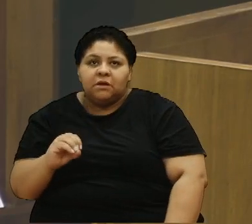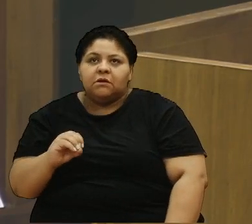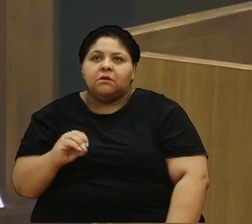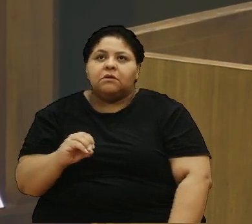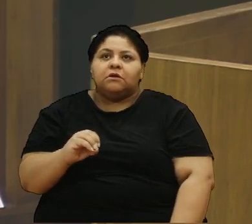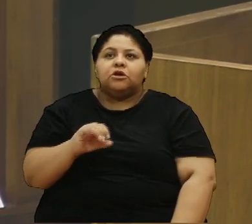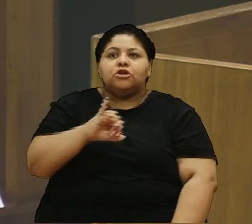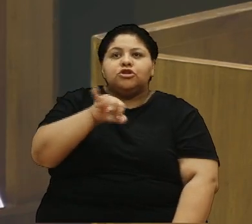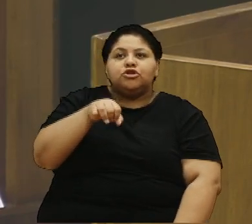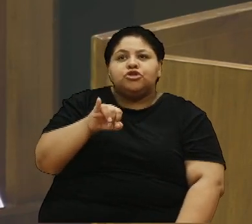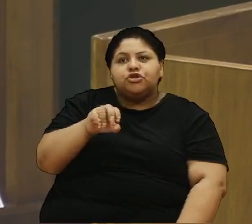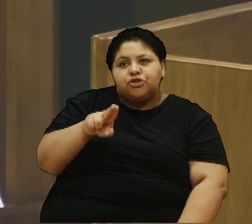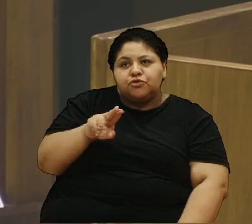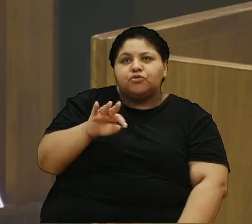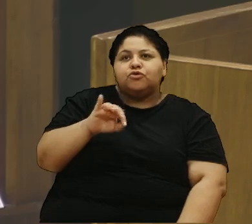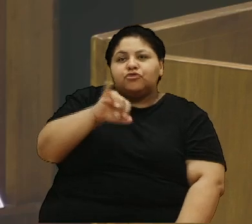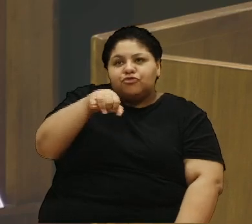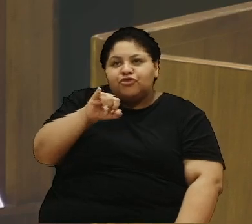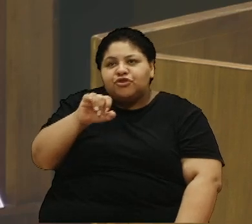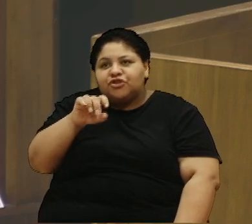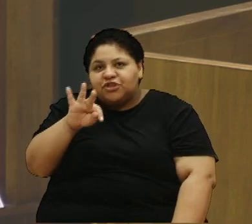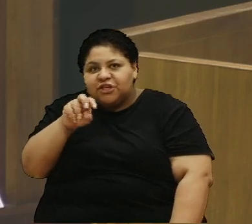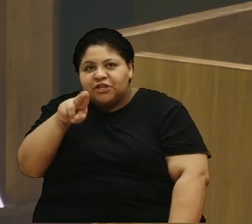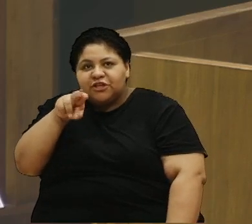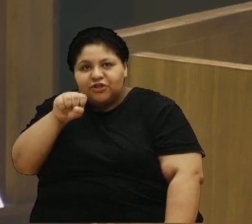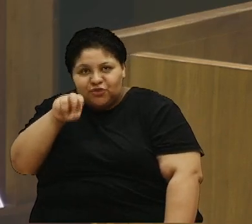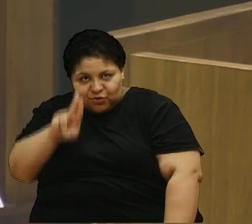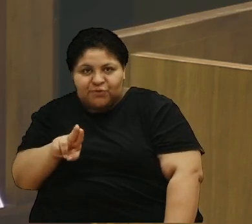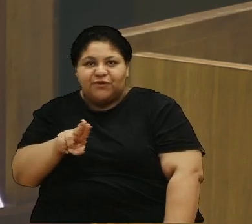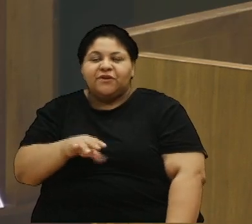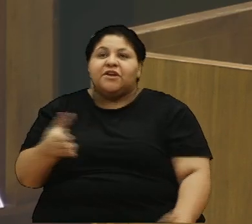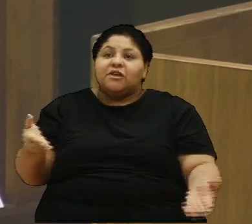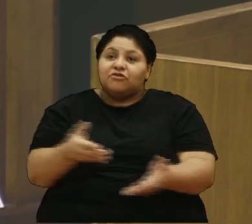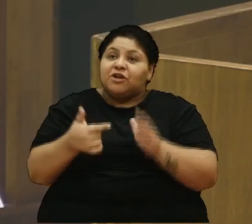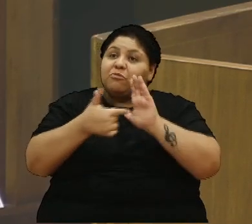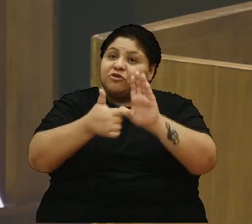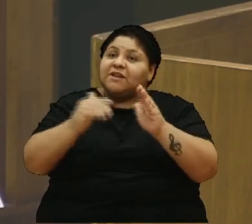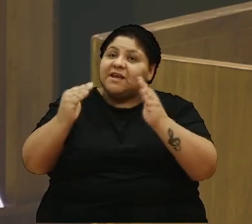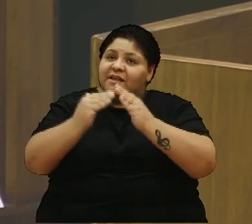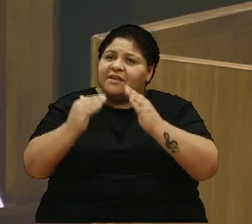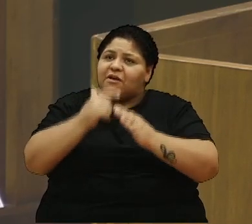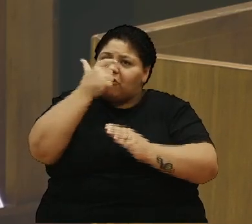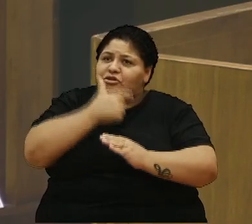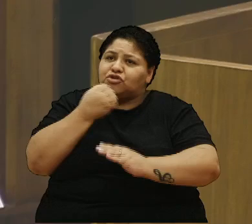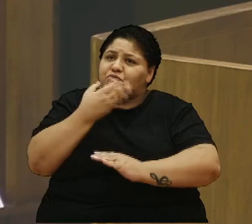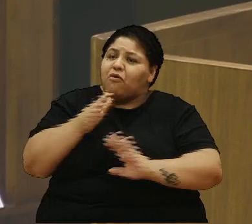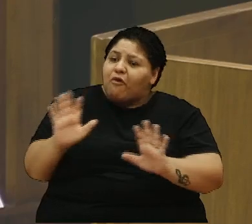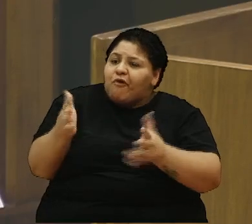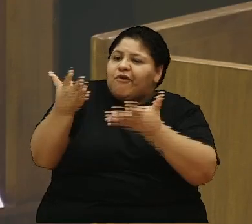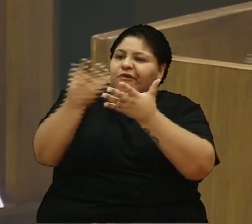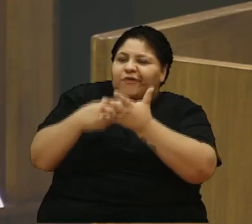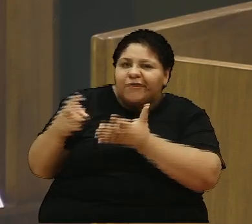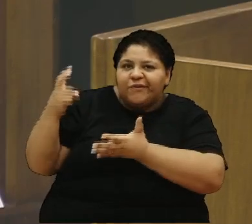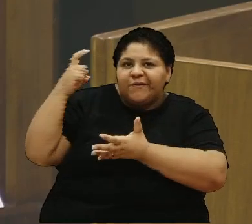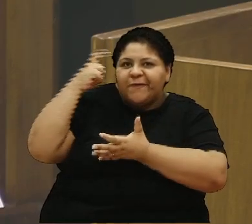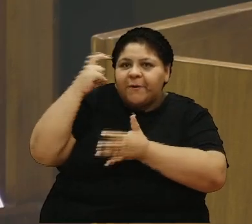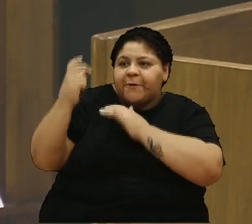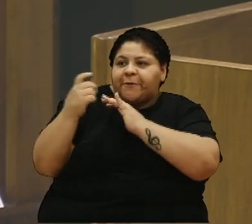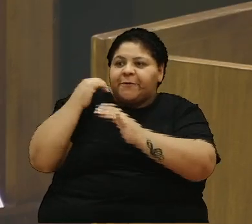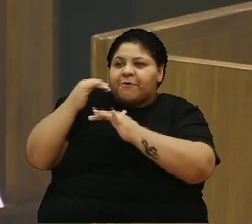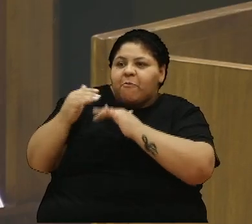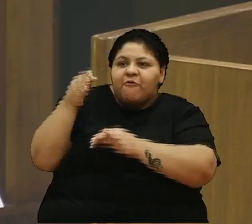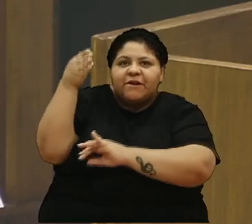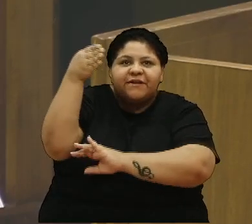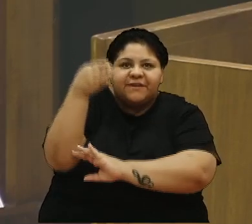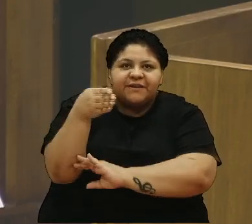tantos projetos do jiu-jitsu que eu já trouxe para essa casa, já mostrei. Então isso é muito bom, enaltece a nossa cultura, movimenta a